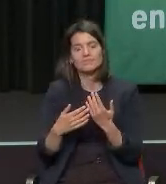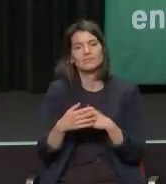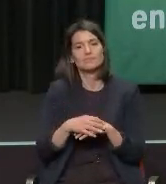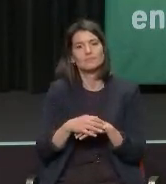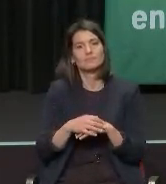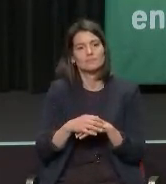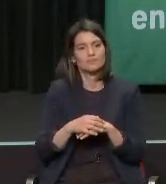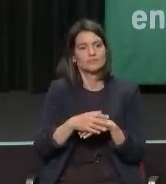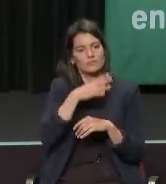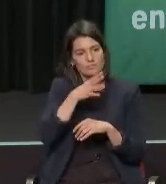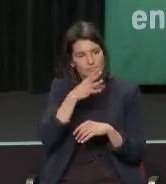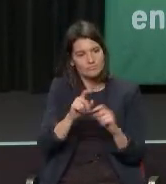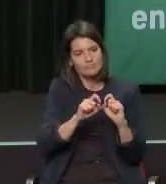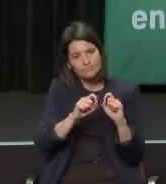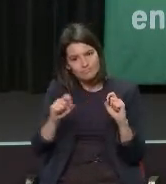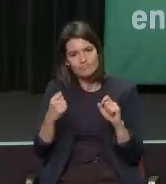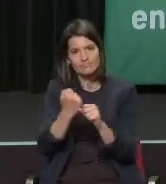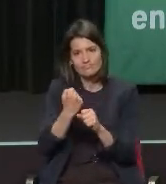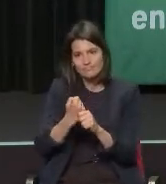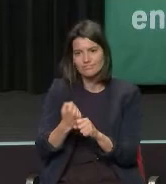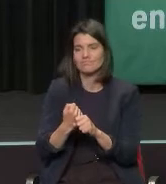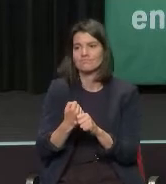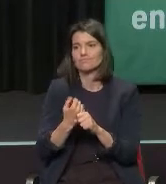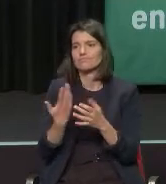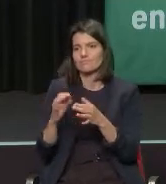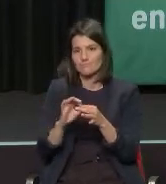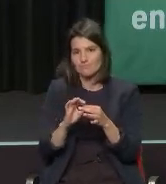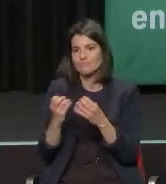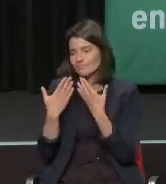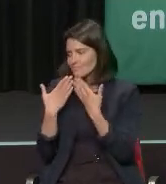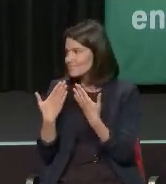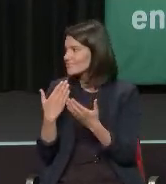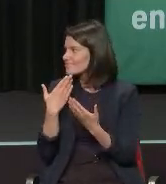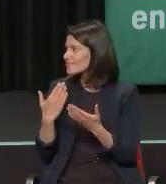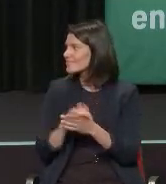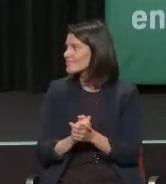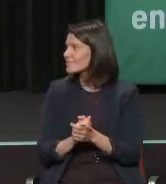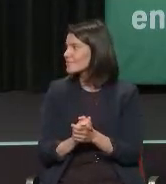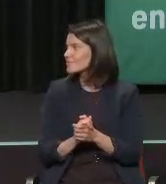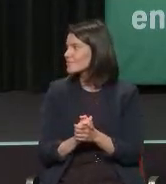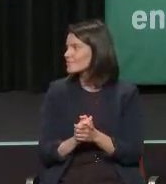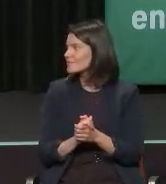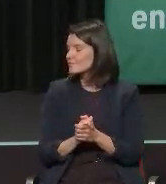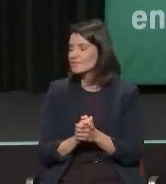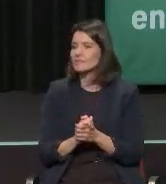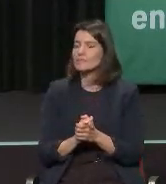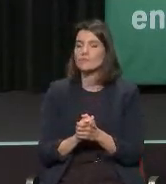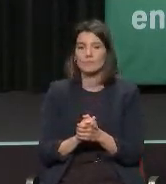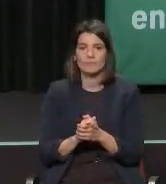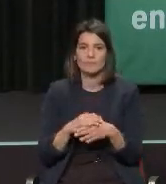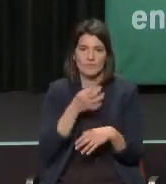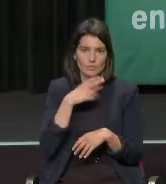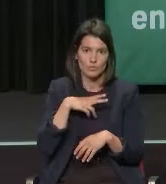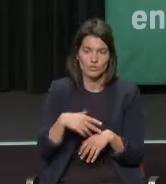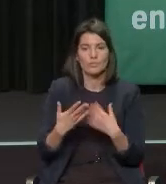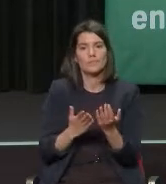pela perspectiva das atividades e esperemos poder colaborar convosco no futuro. Vamos continuar agora